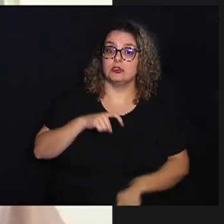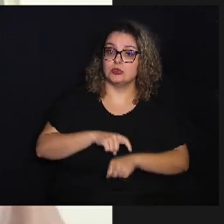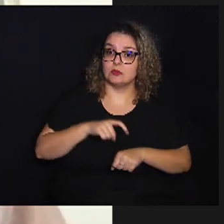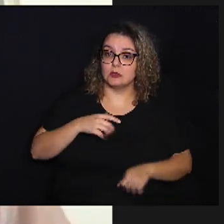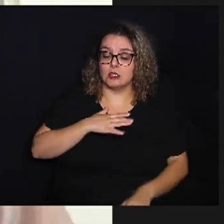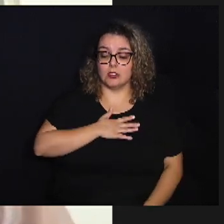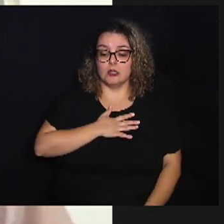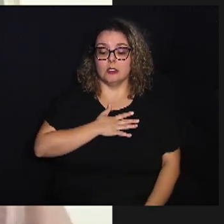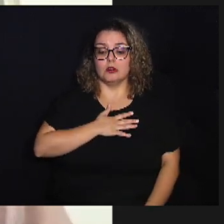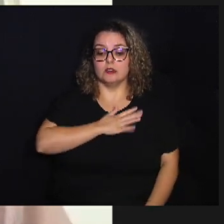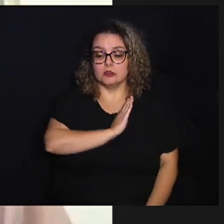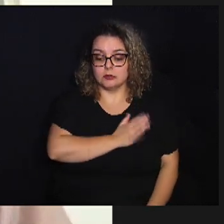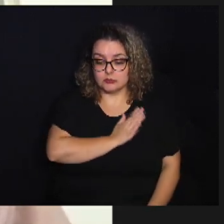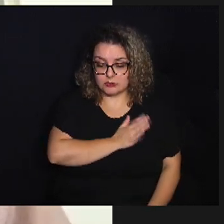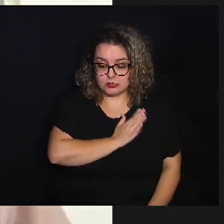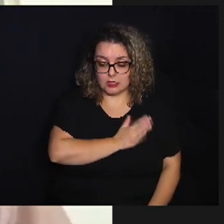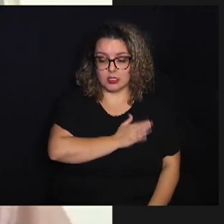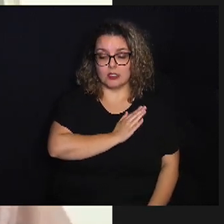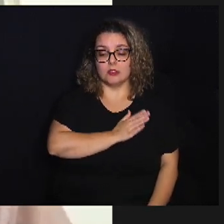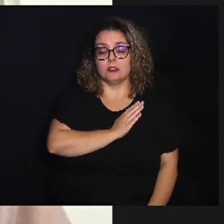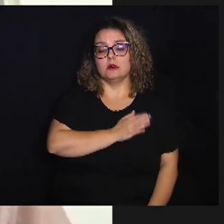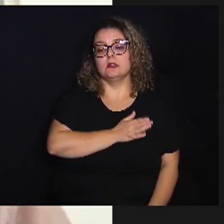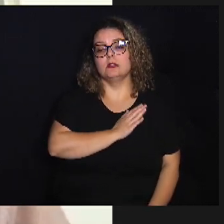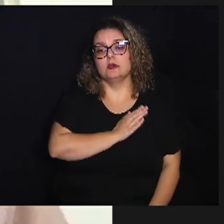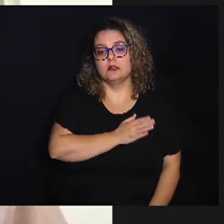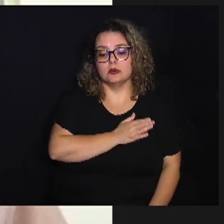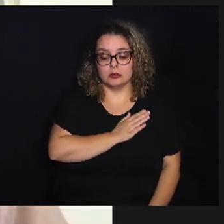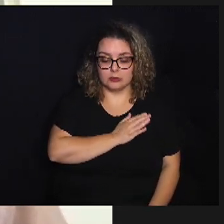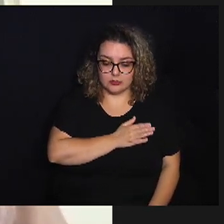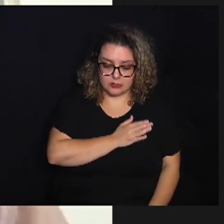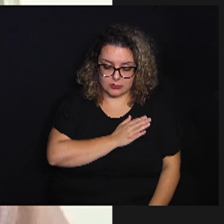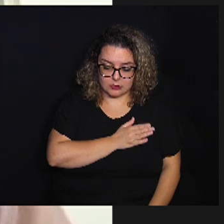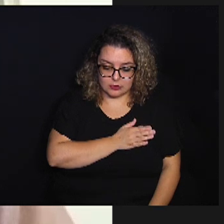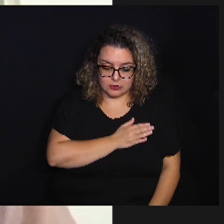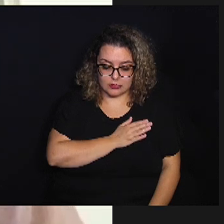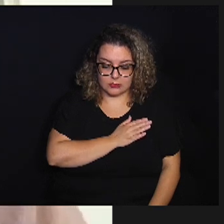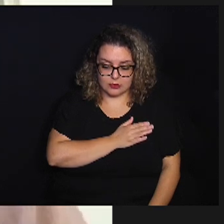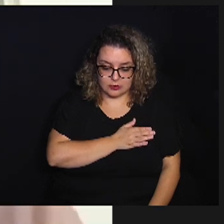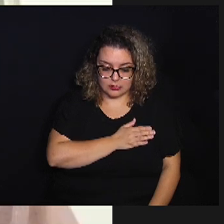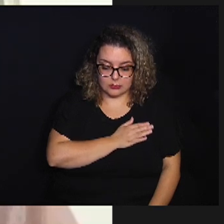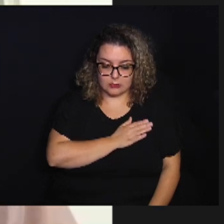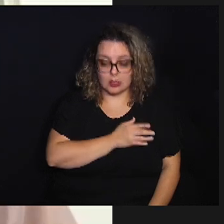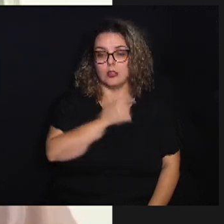insuficiência cardíaca e, consequentemente, o aparecimento dessa tosse. Então,